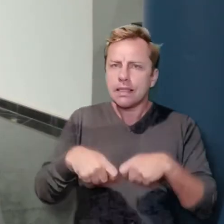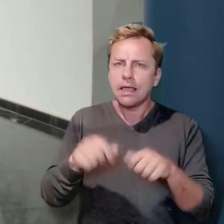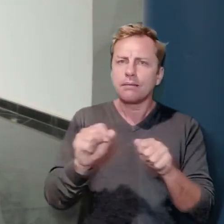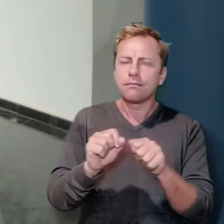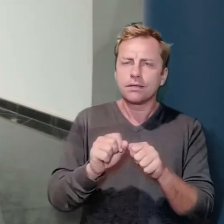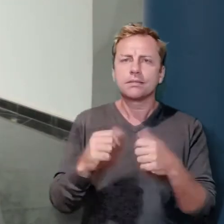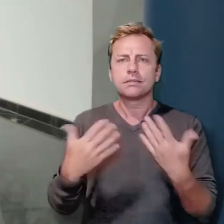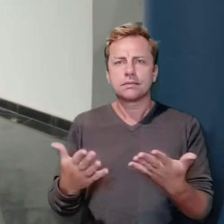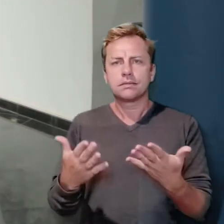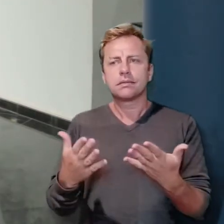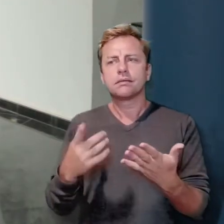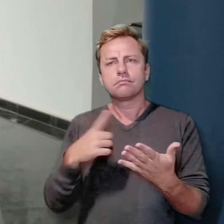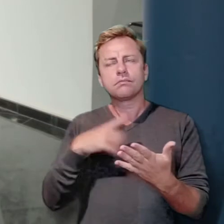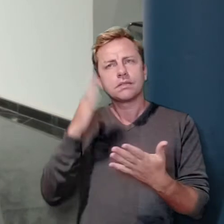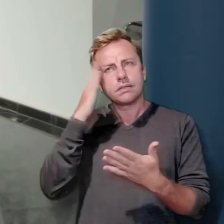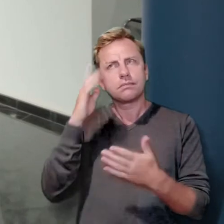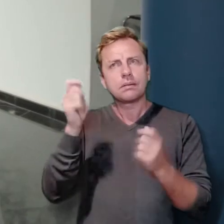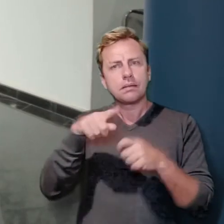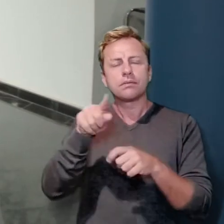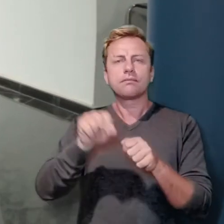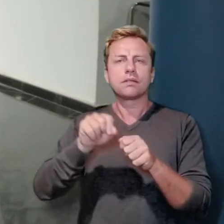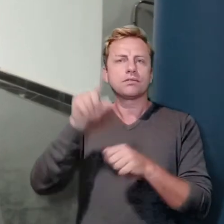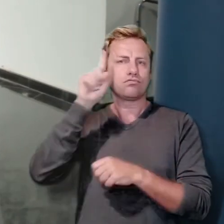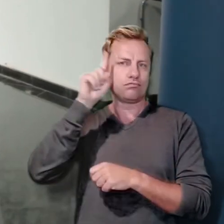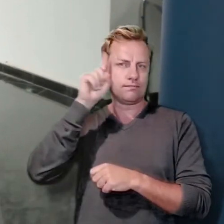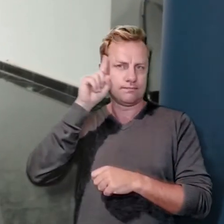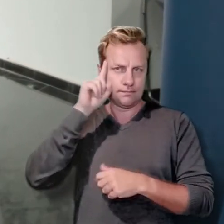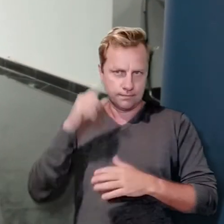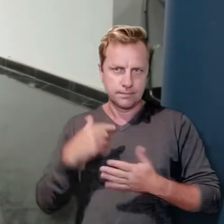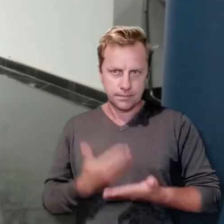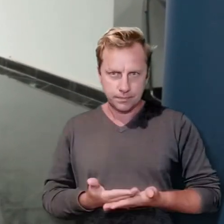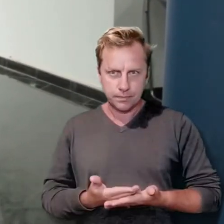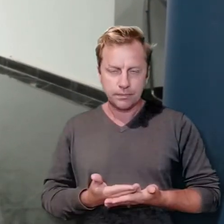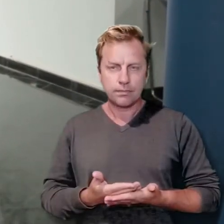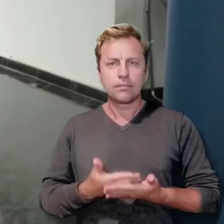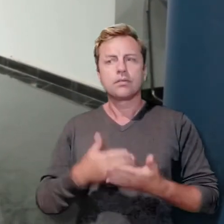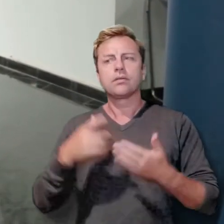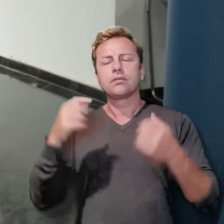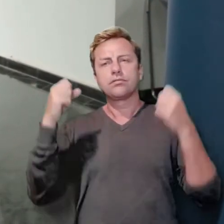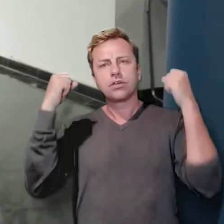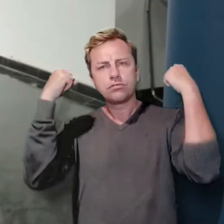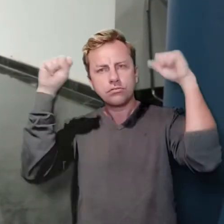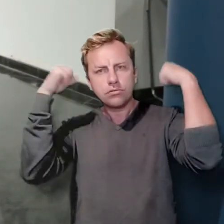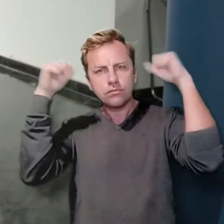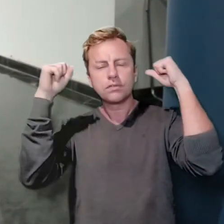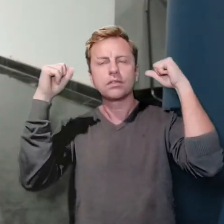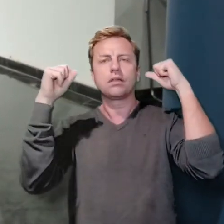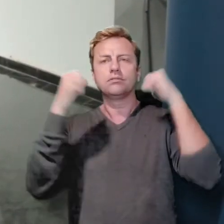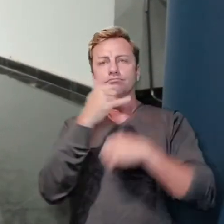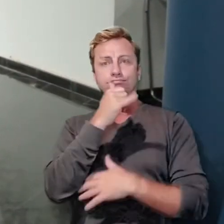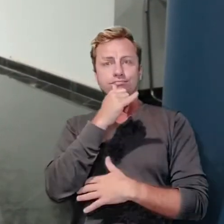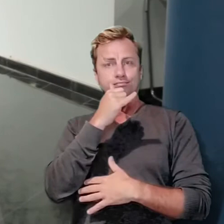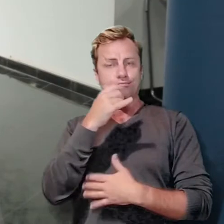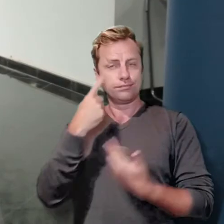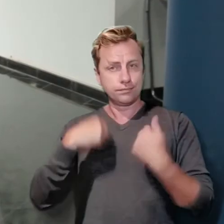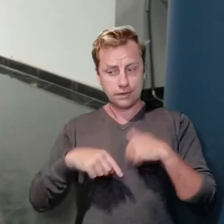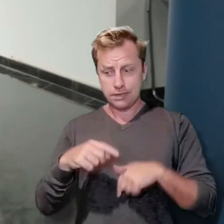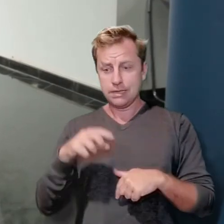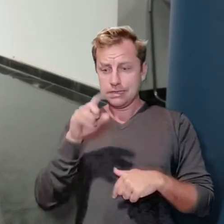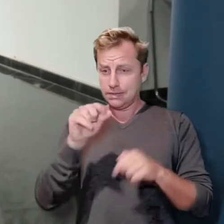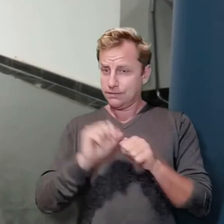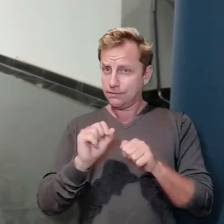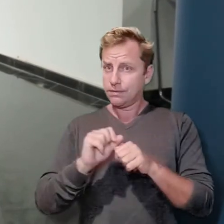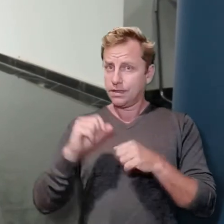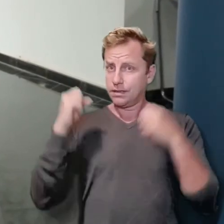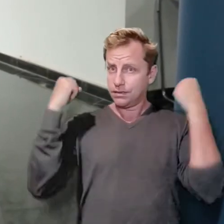fazer, esteja na sua possibilidade diária de atividade motora. Por quê? Porque quando você